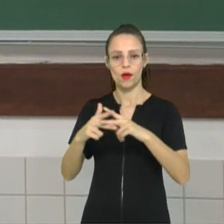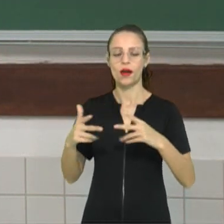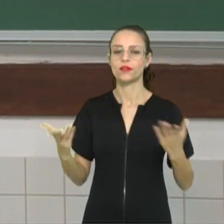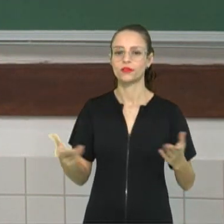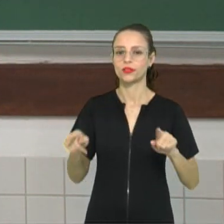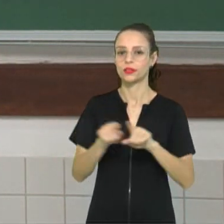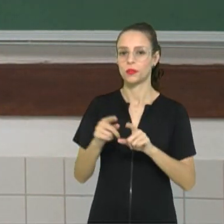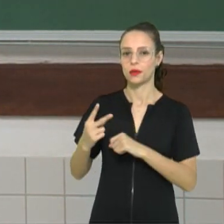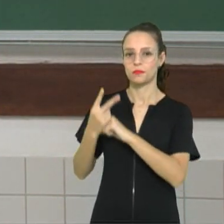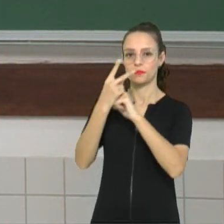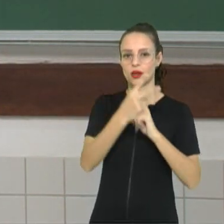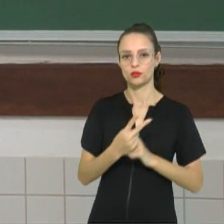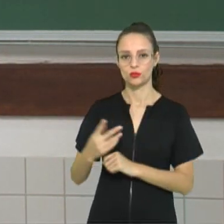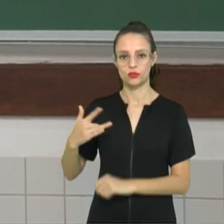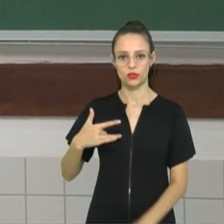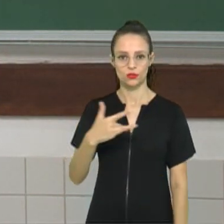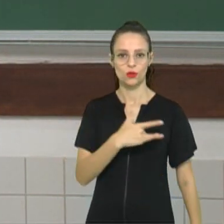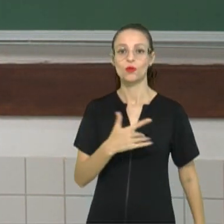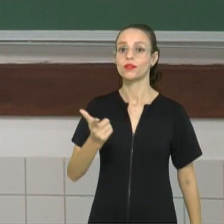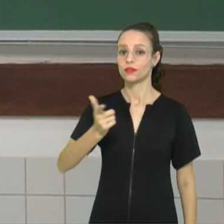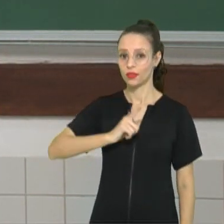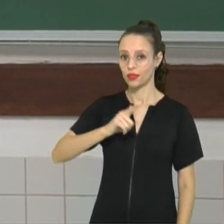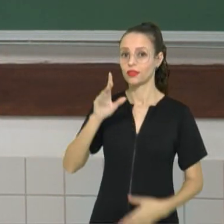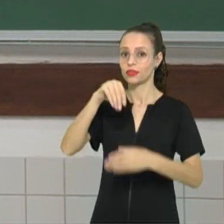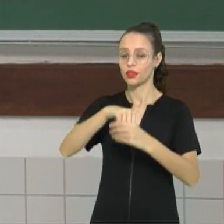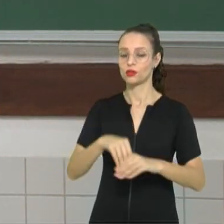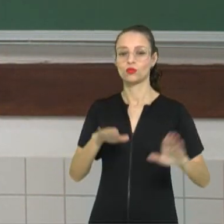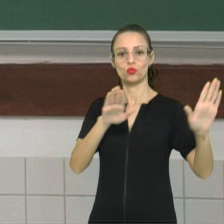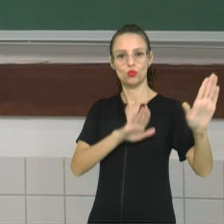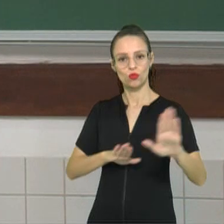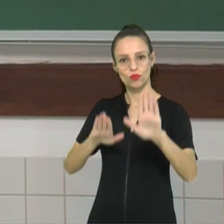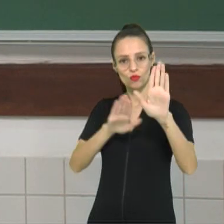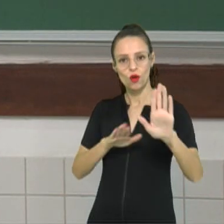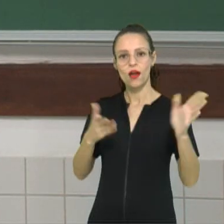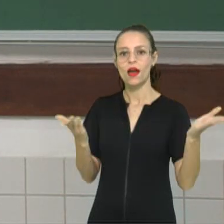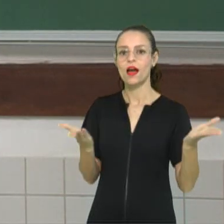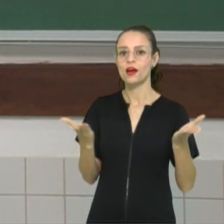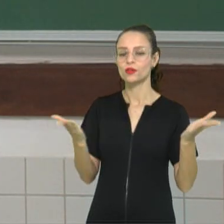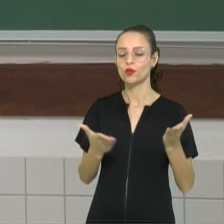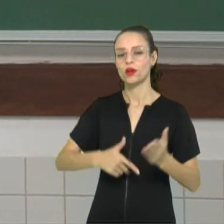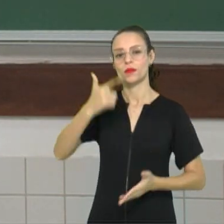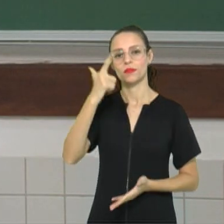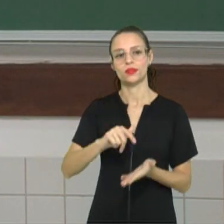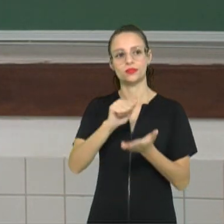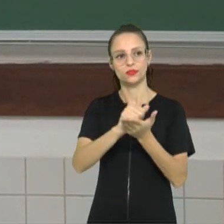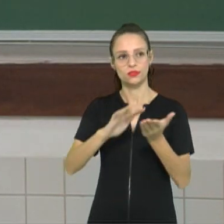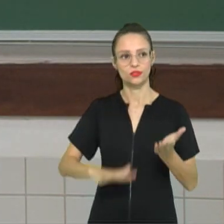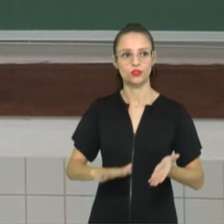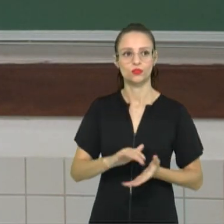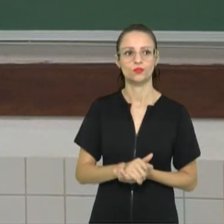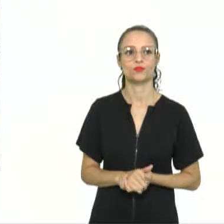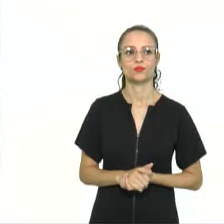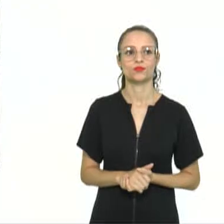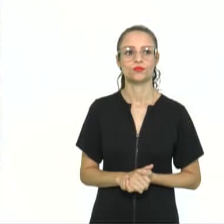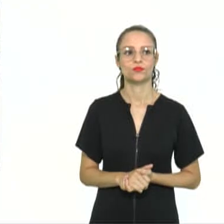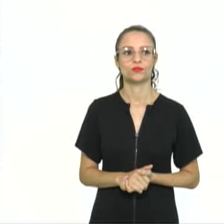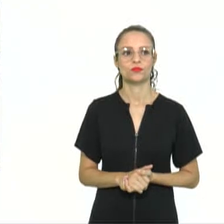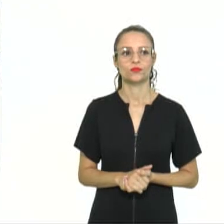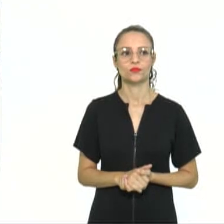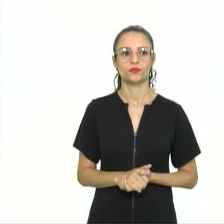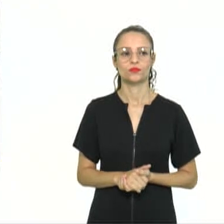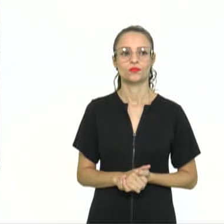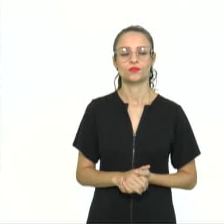parte de manutenção da saúde que existe dentro do Kung Fu. Temos mais exercícios para a aula de hoje que fala o quê?